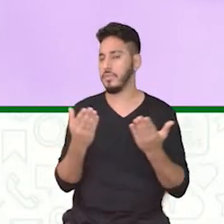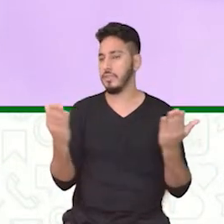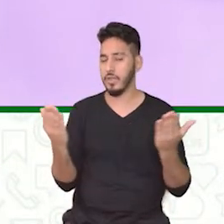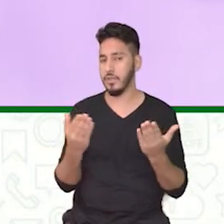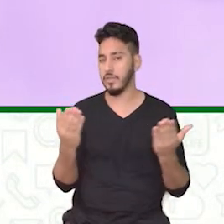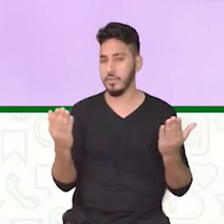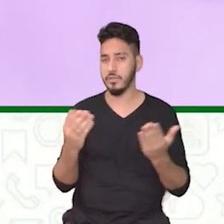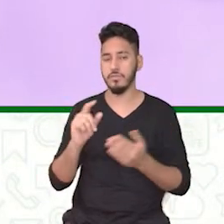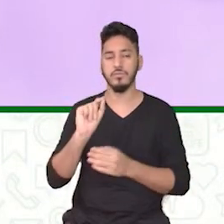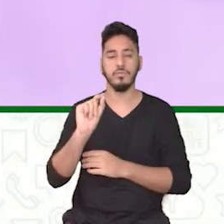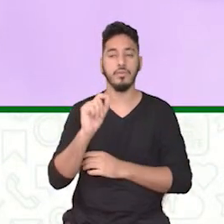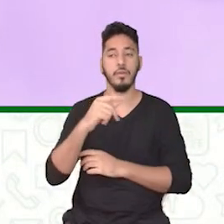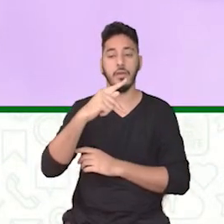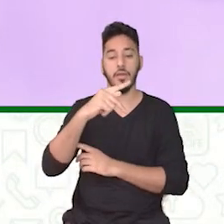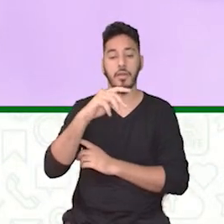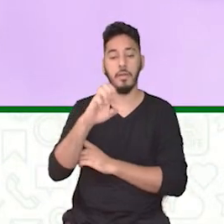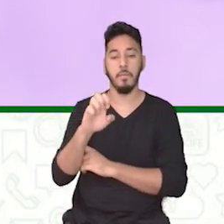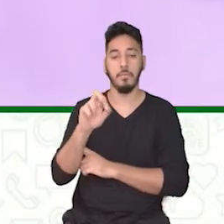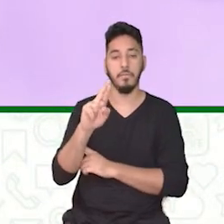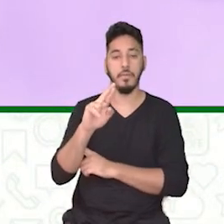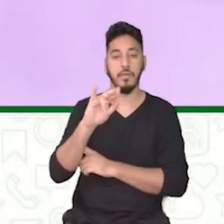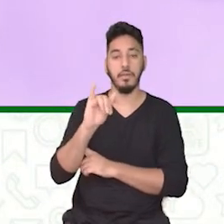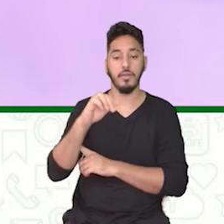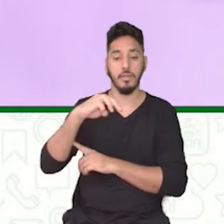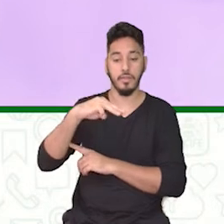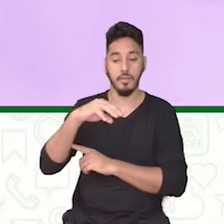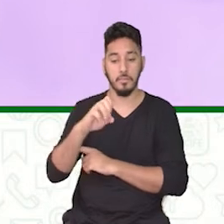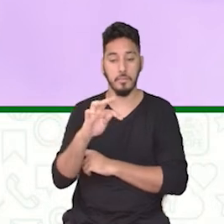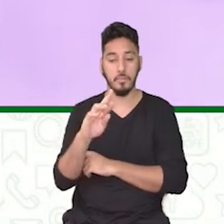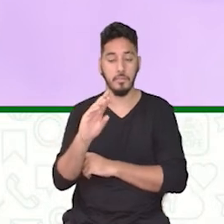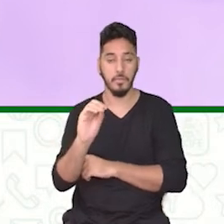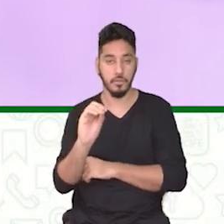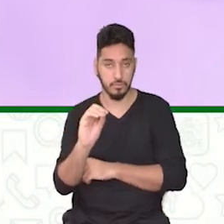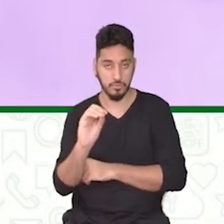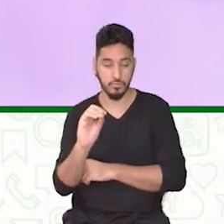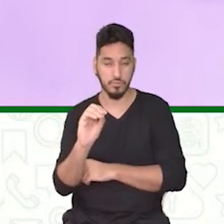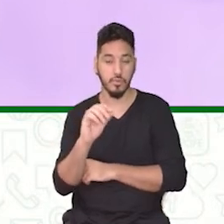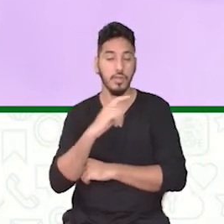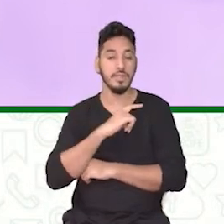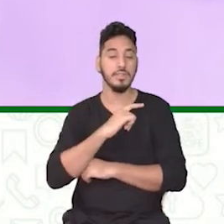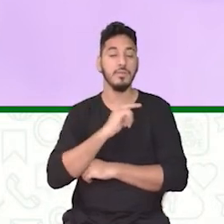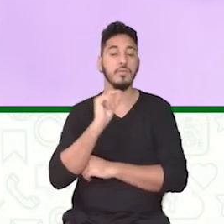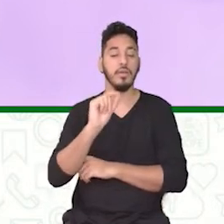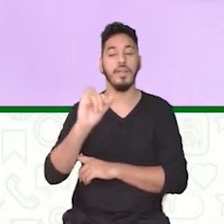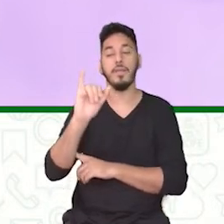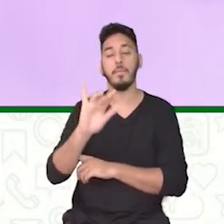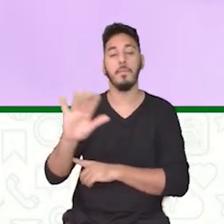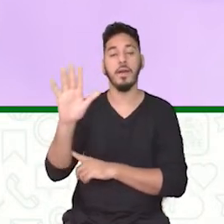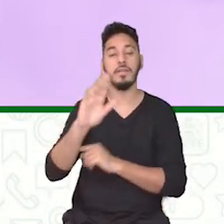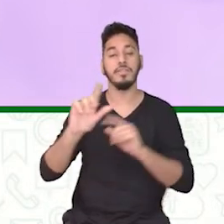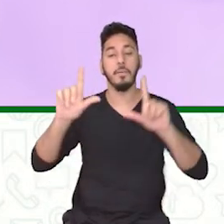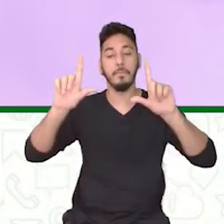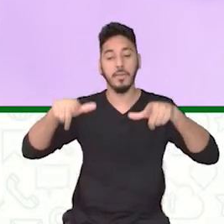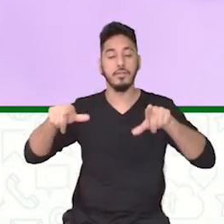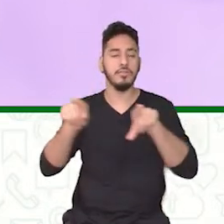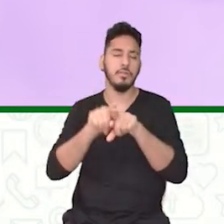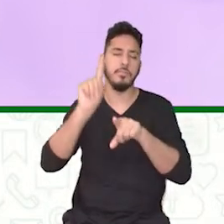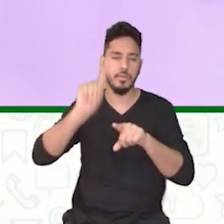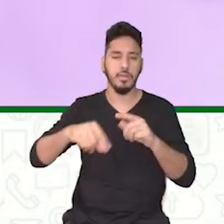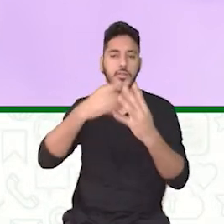para perímetro de figuras planas, certo? Também na malha